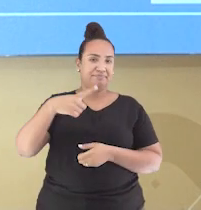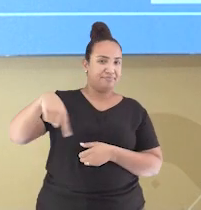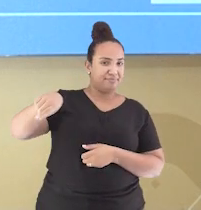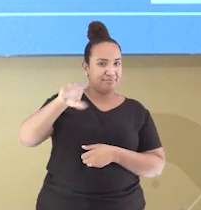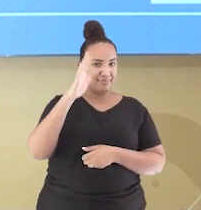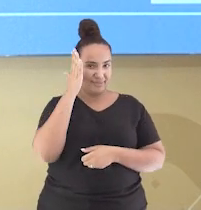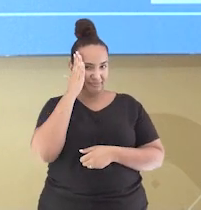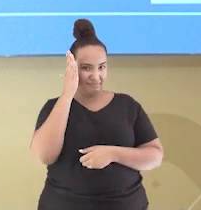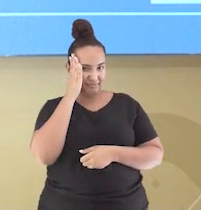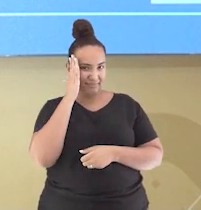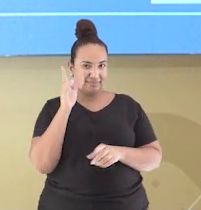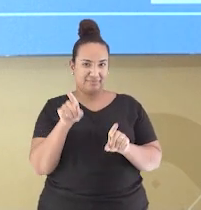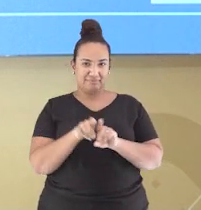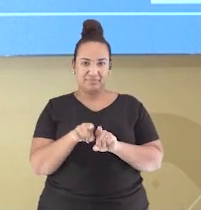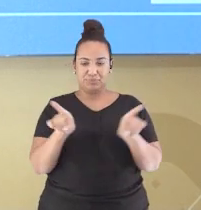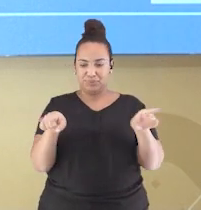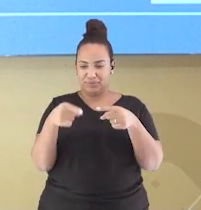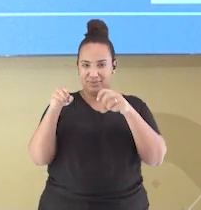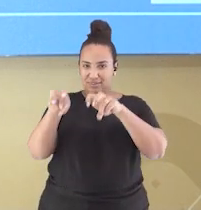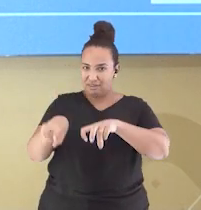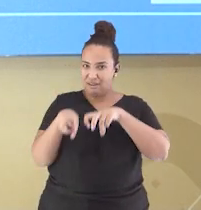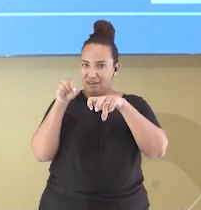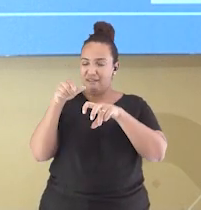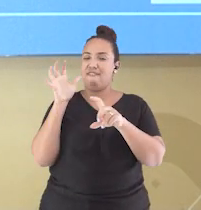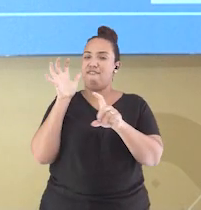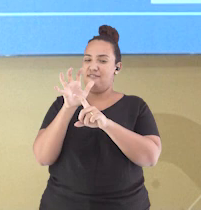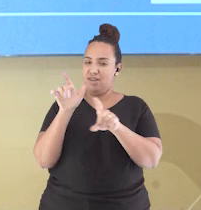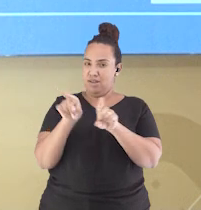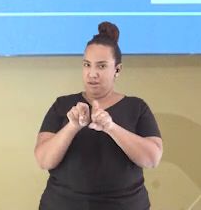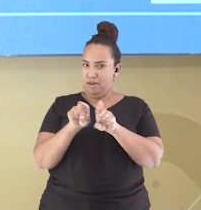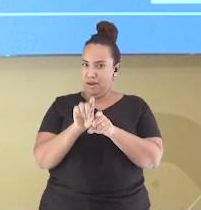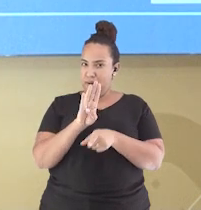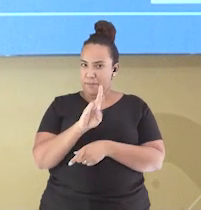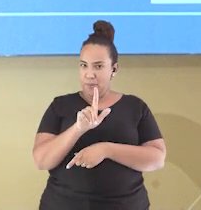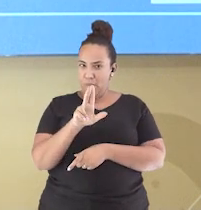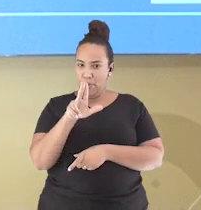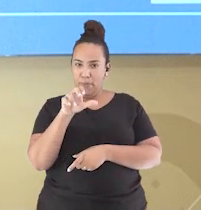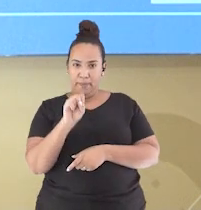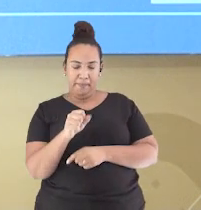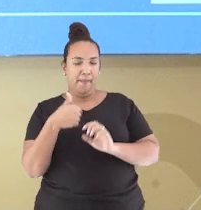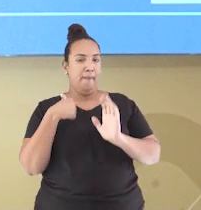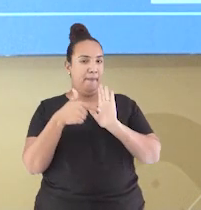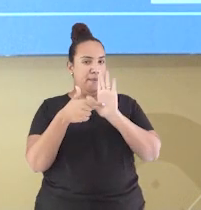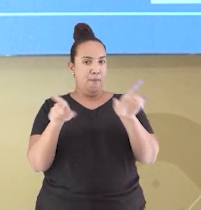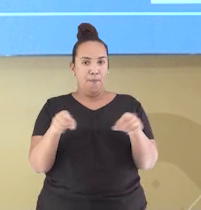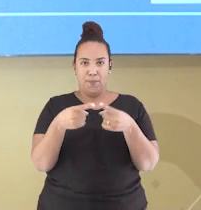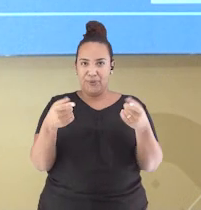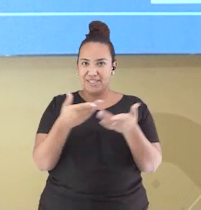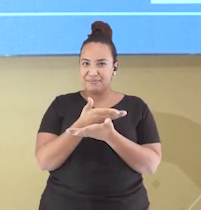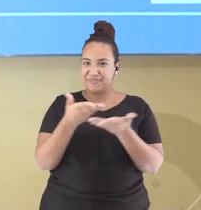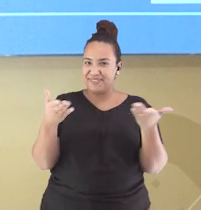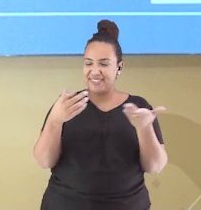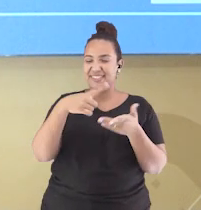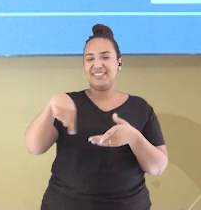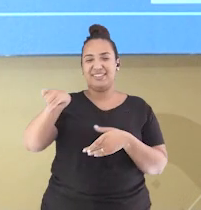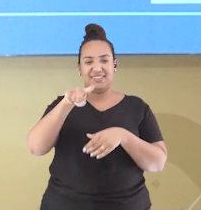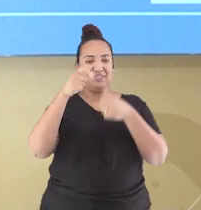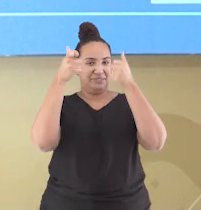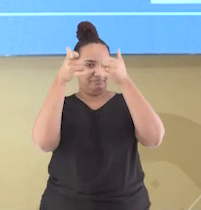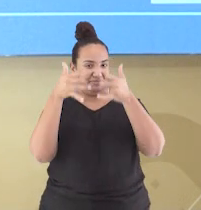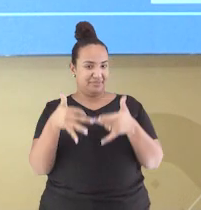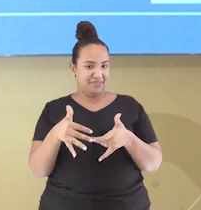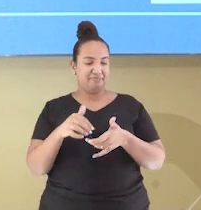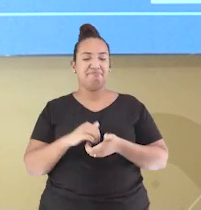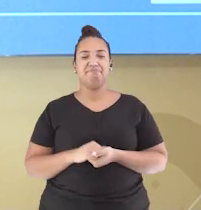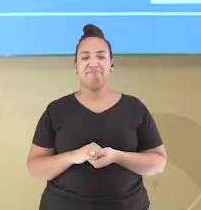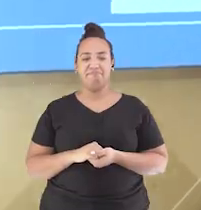Vocês sabiam que até o sertanejo universitário tem influência dessa época? Deixa eu mostrar para vocês o trecho de uma música, aí eu vou explicar